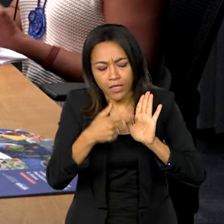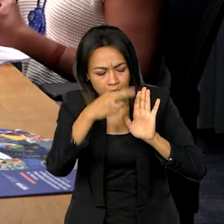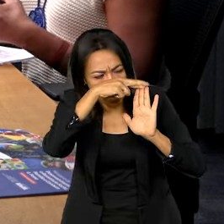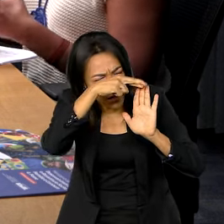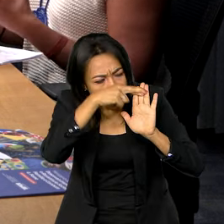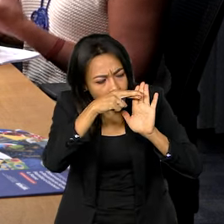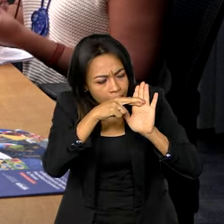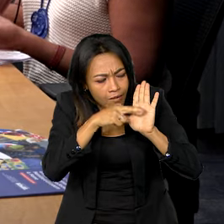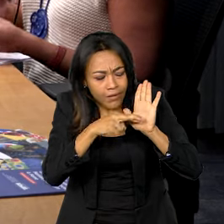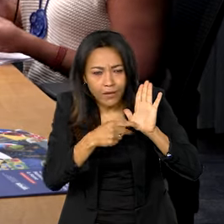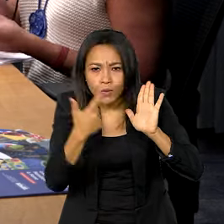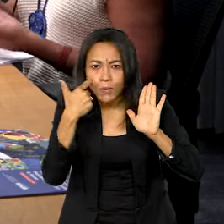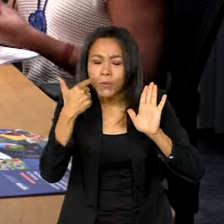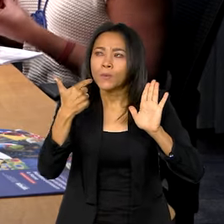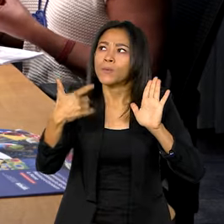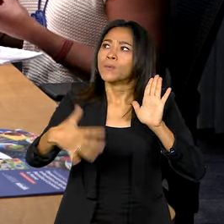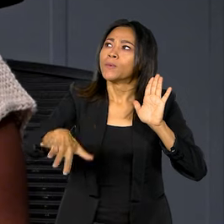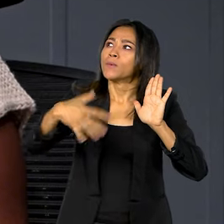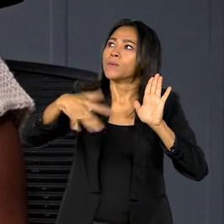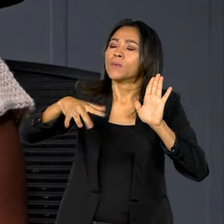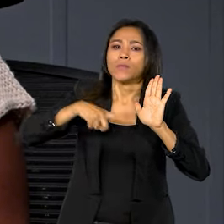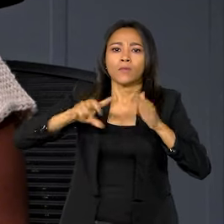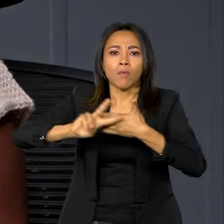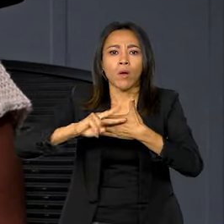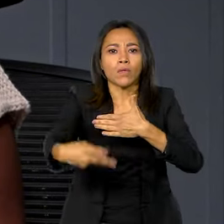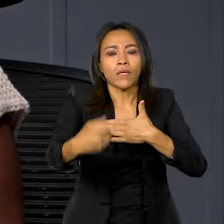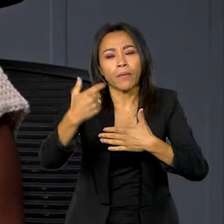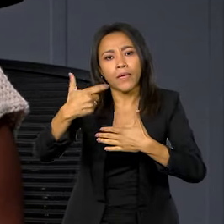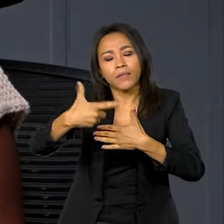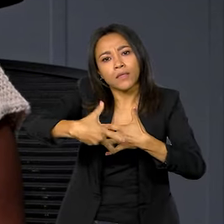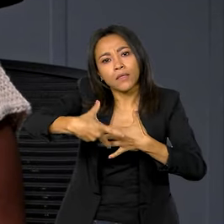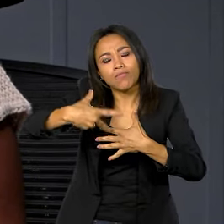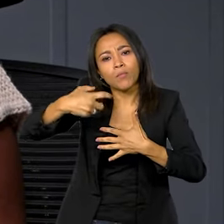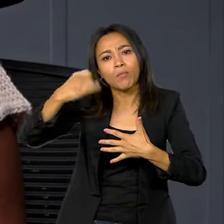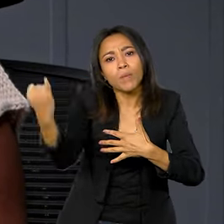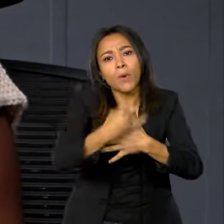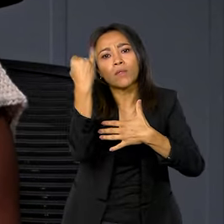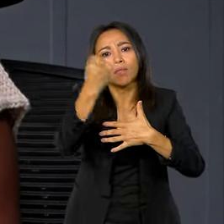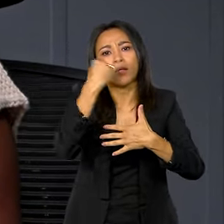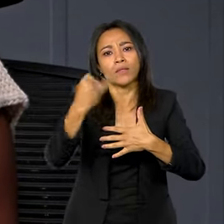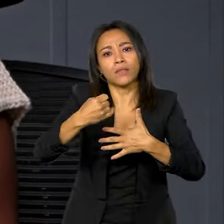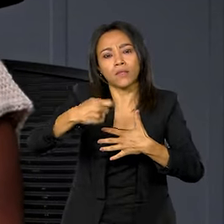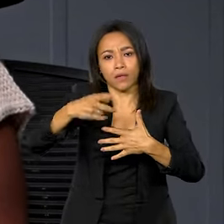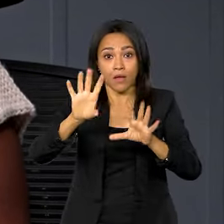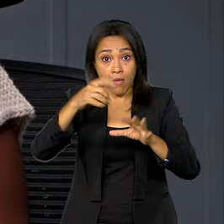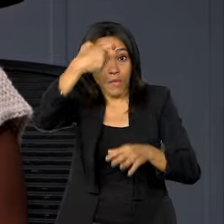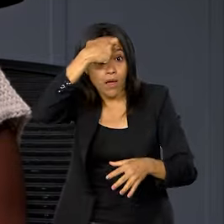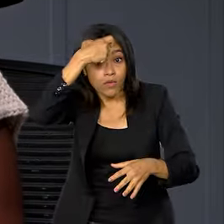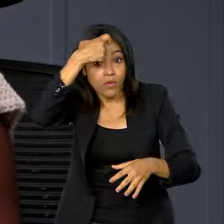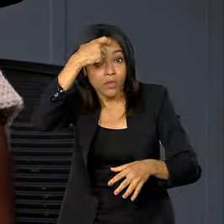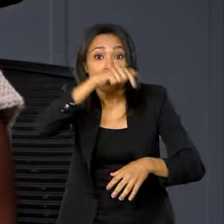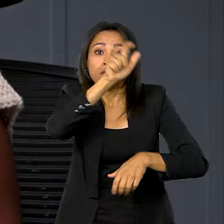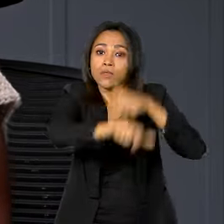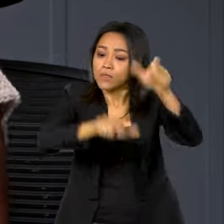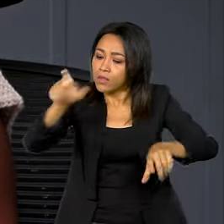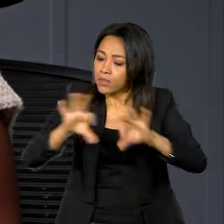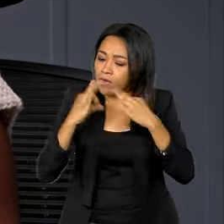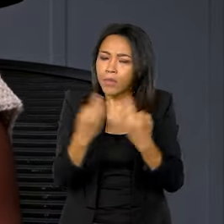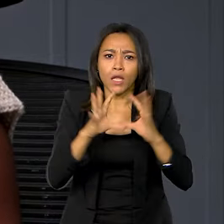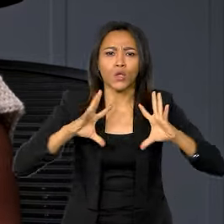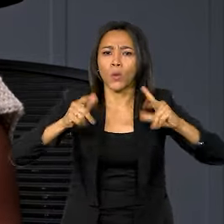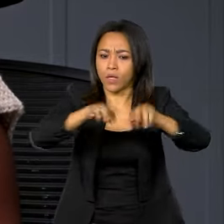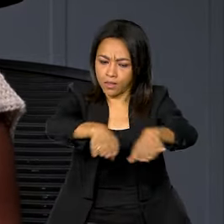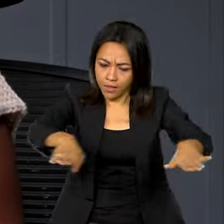condicionalidades ele traz uma concepção e uma importância na cabeça dessas famílias de todas as nossas crianças estarem com o